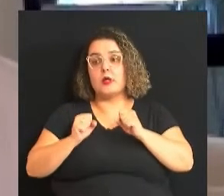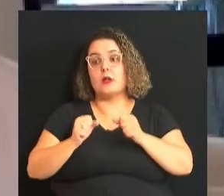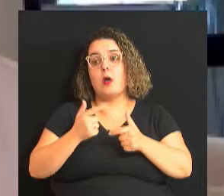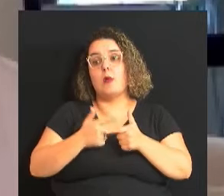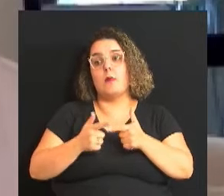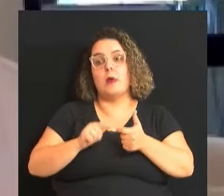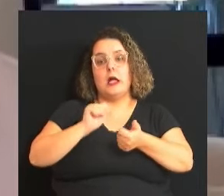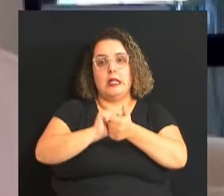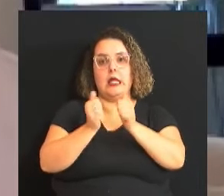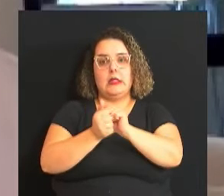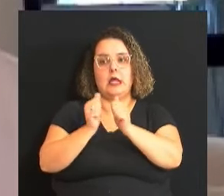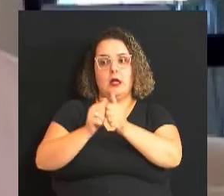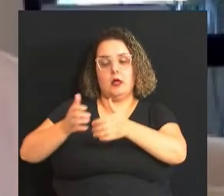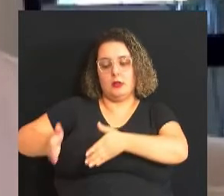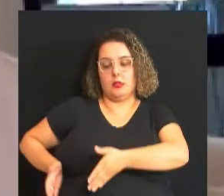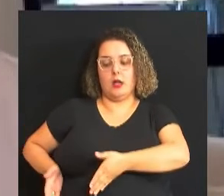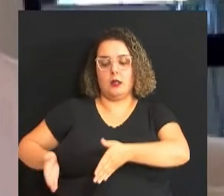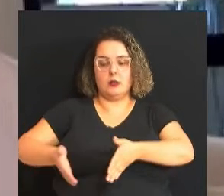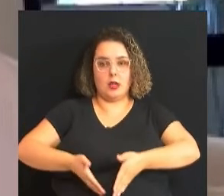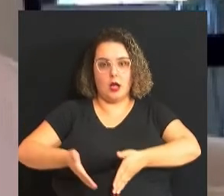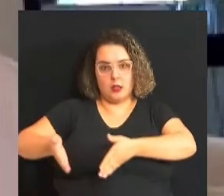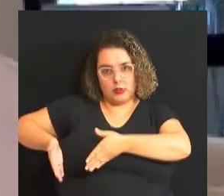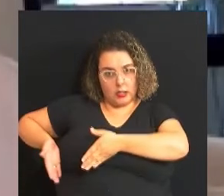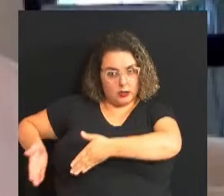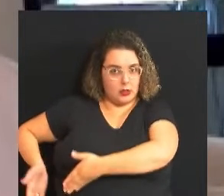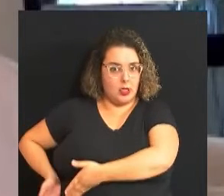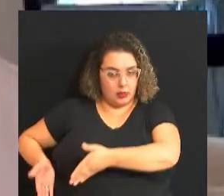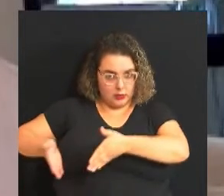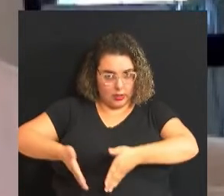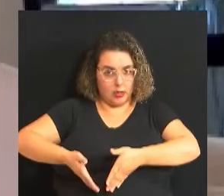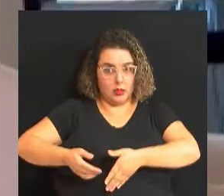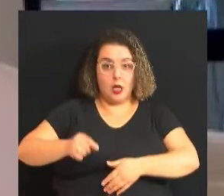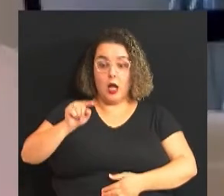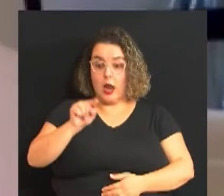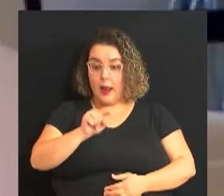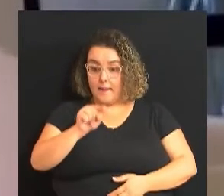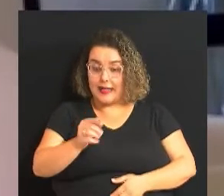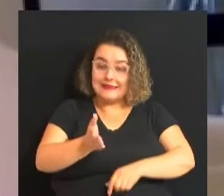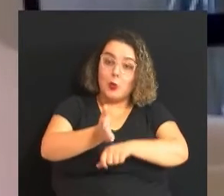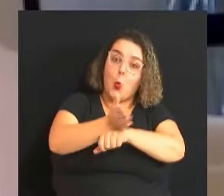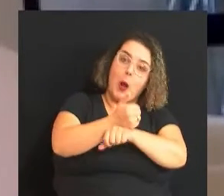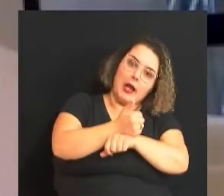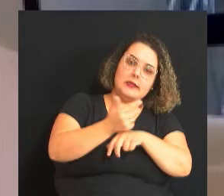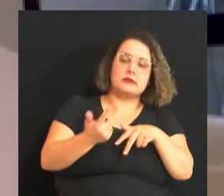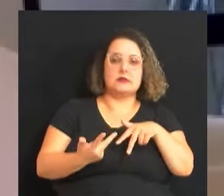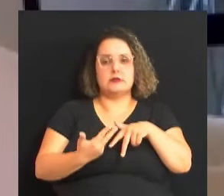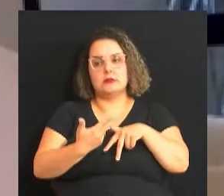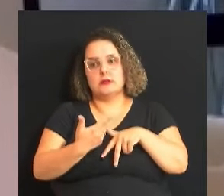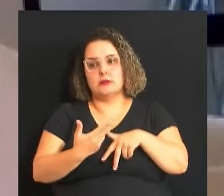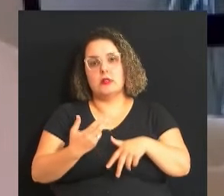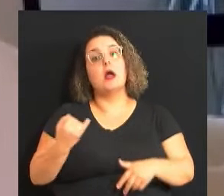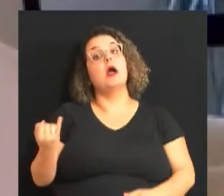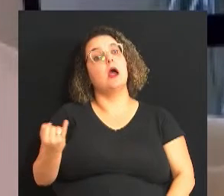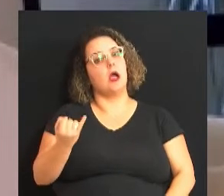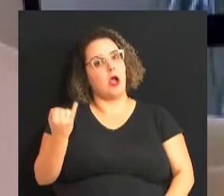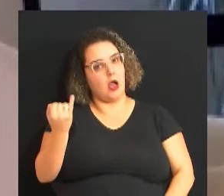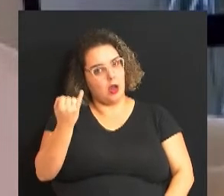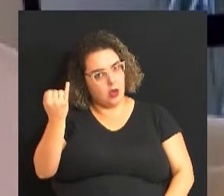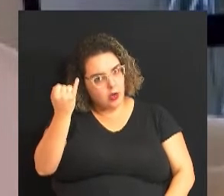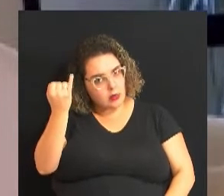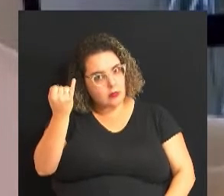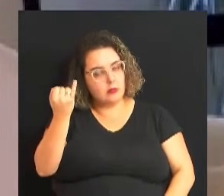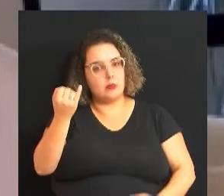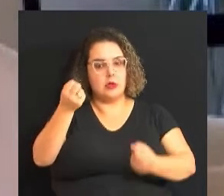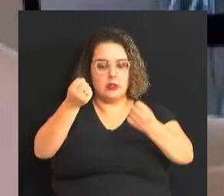adaptação da bolsa. Então, essa marcação prévia do local do estômago é fundamental para orientar